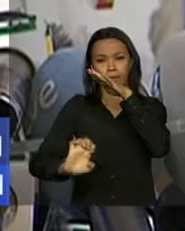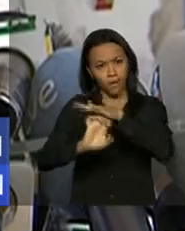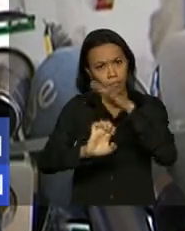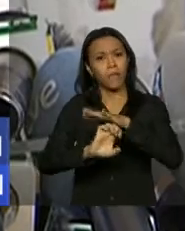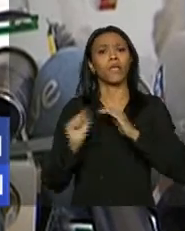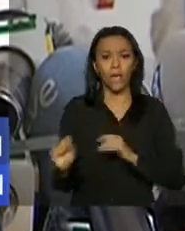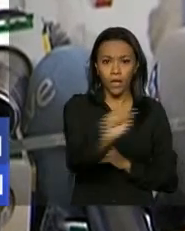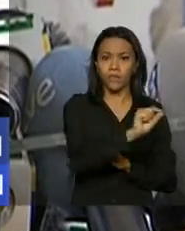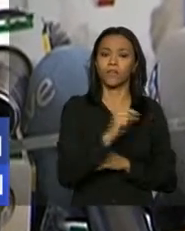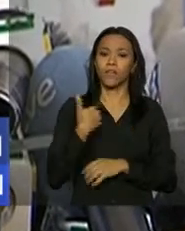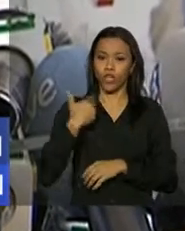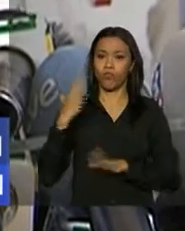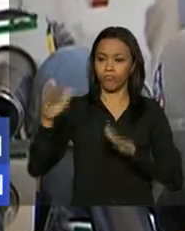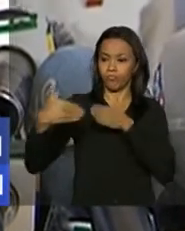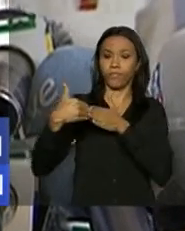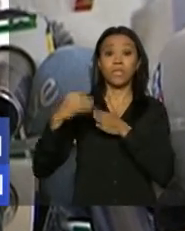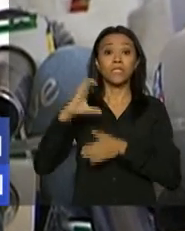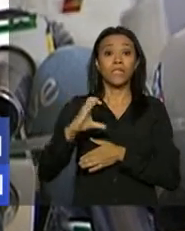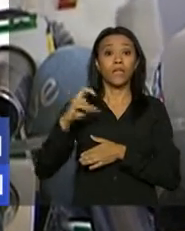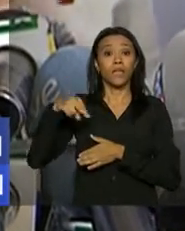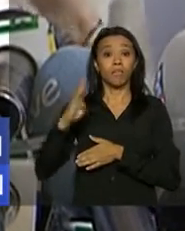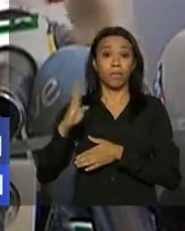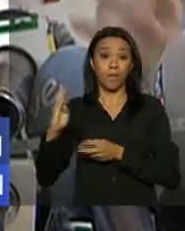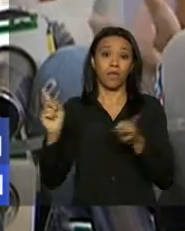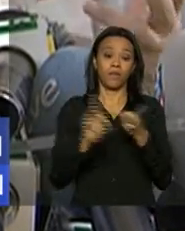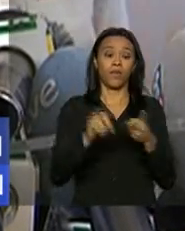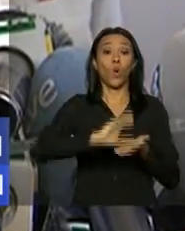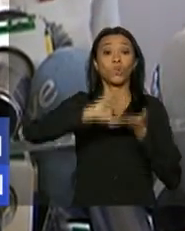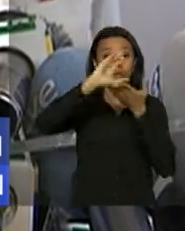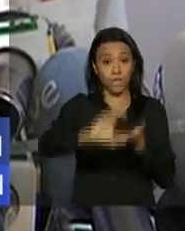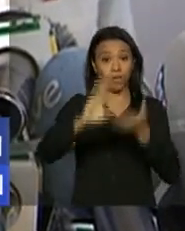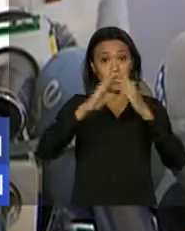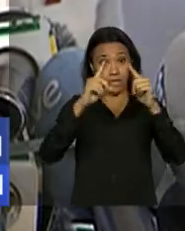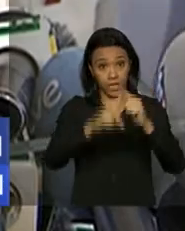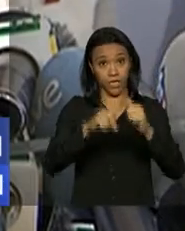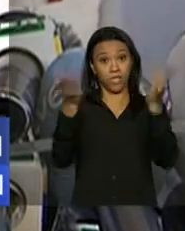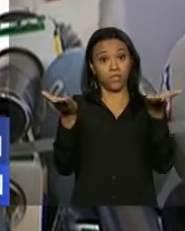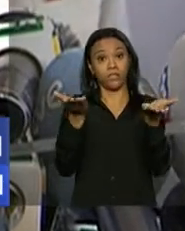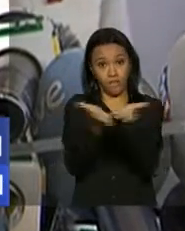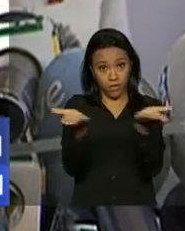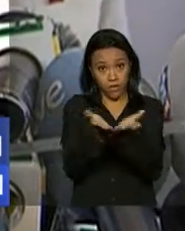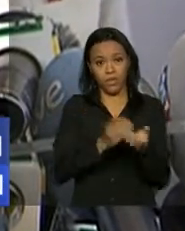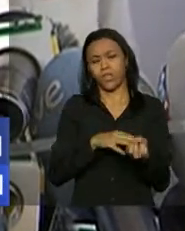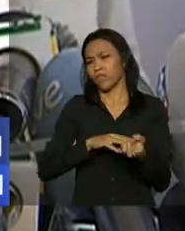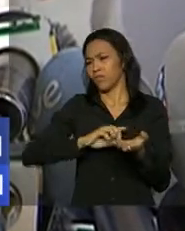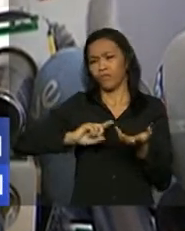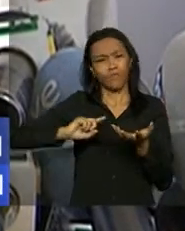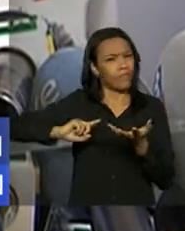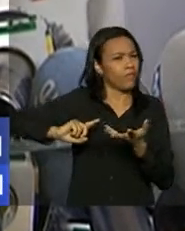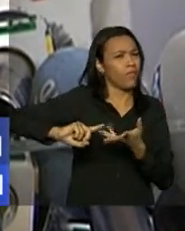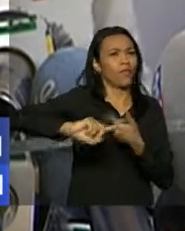estive pessoalmente com a CNBB, com a CONIC, vou estar com as igrejas evangélicas, vou estar com todos aqueles